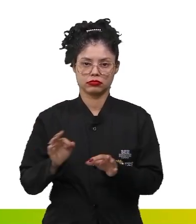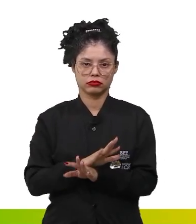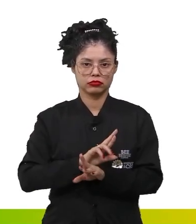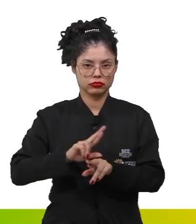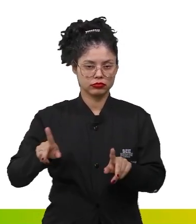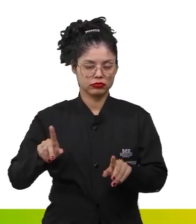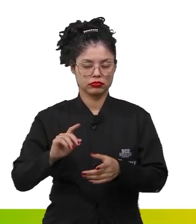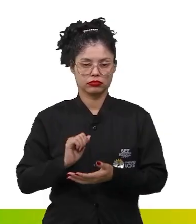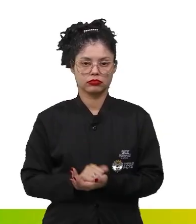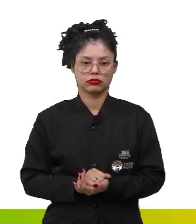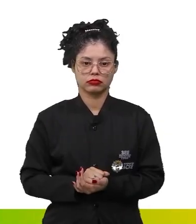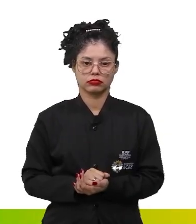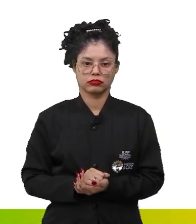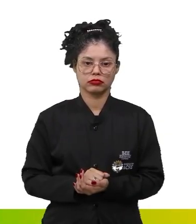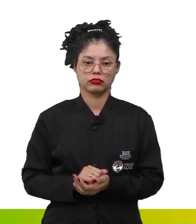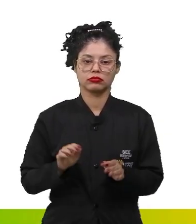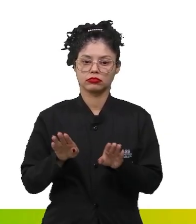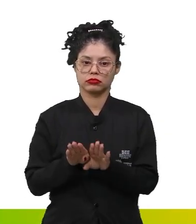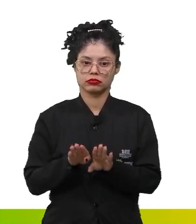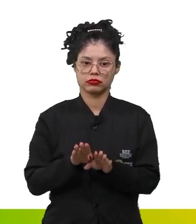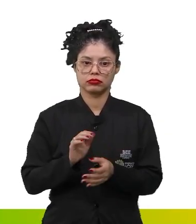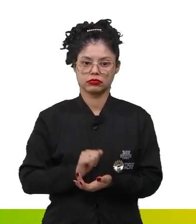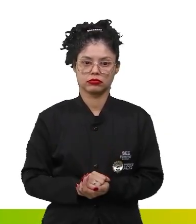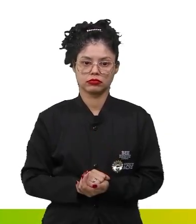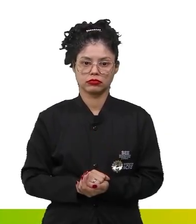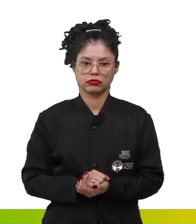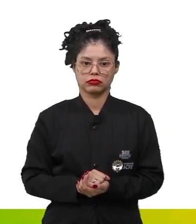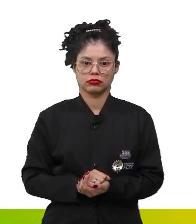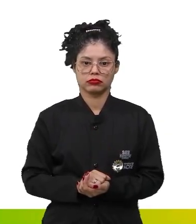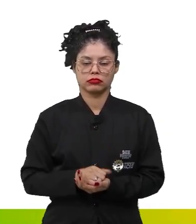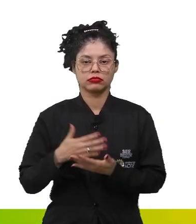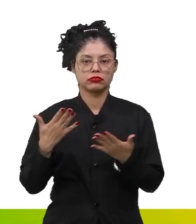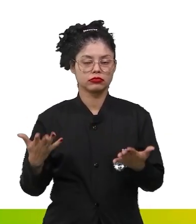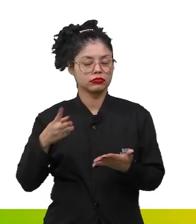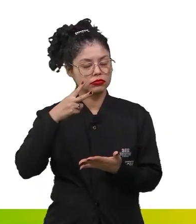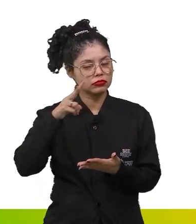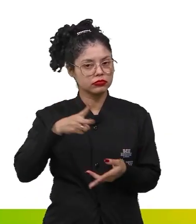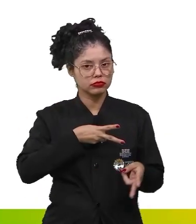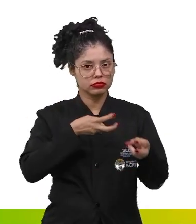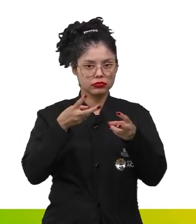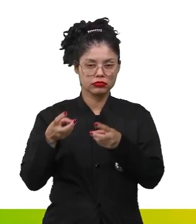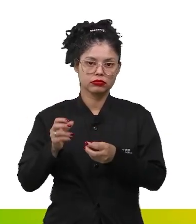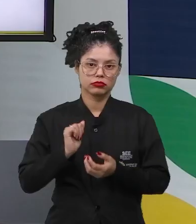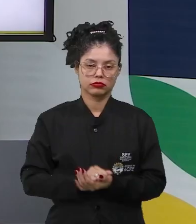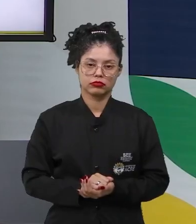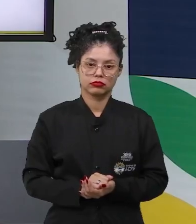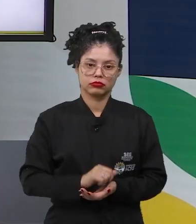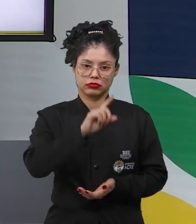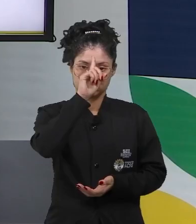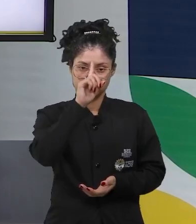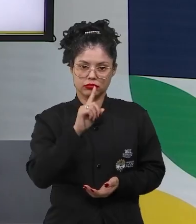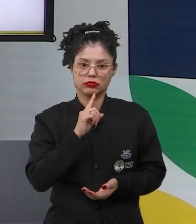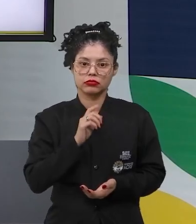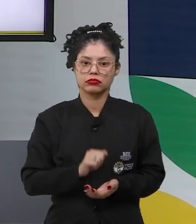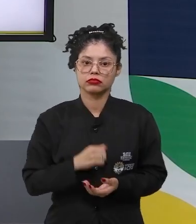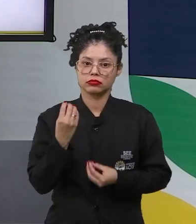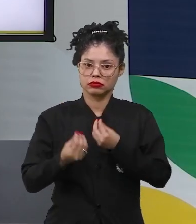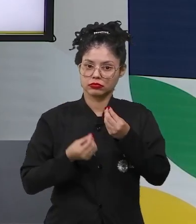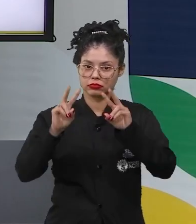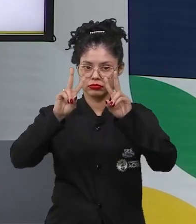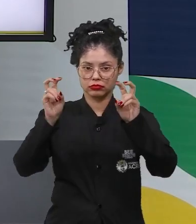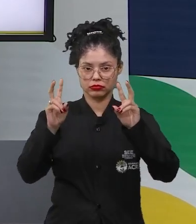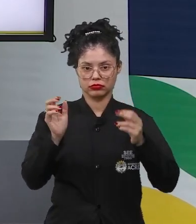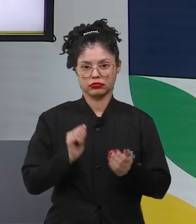sendo diferente, esse daqui também e esse daqui também. Vocês percebem, então, a imagem 1, que tem como